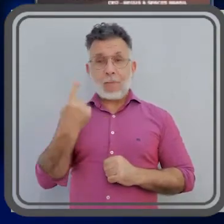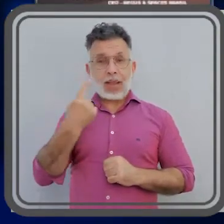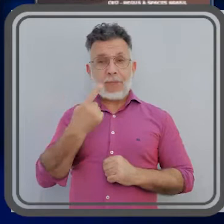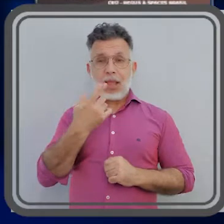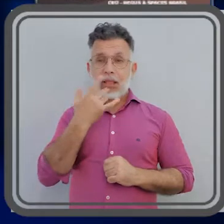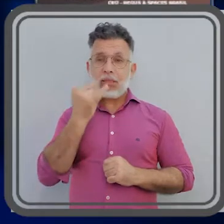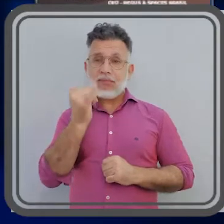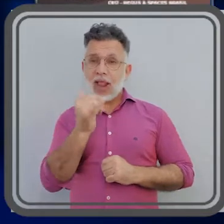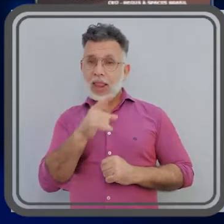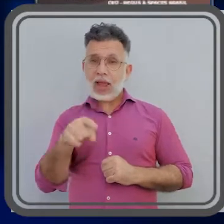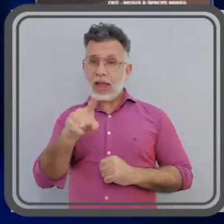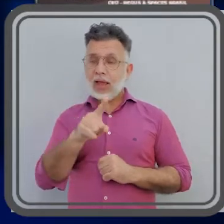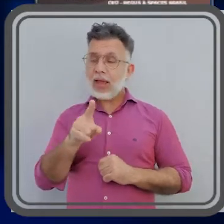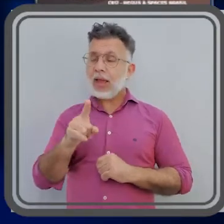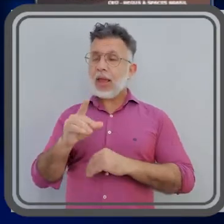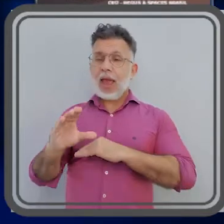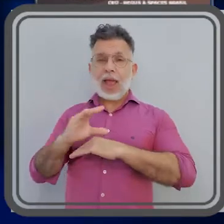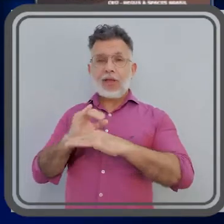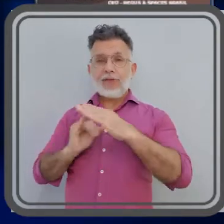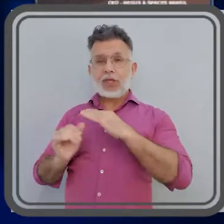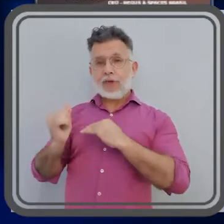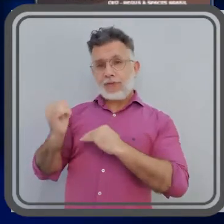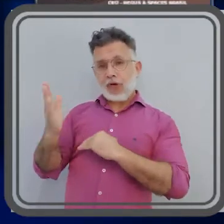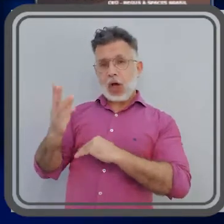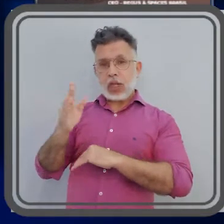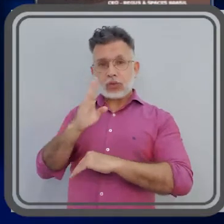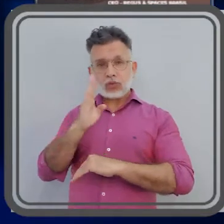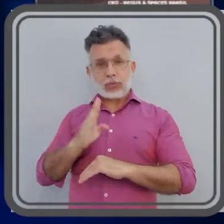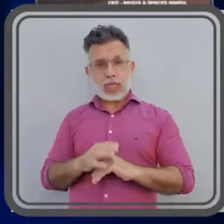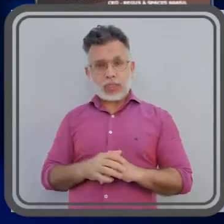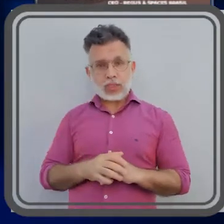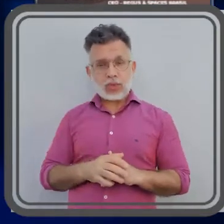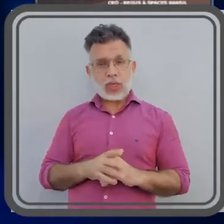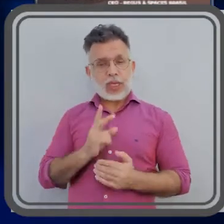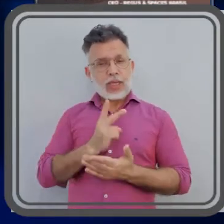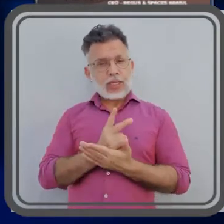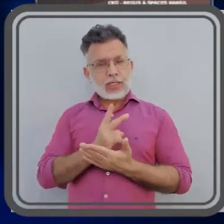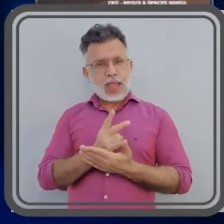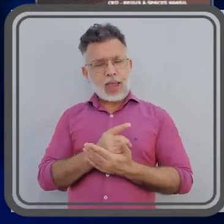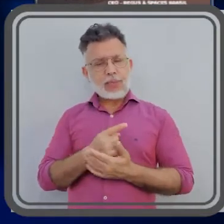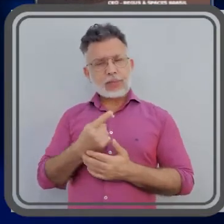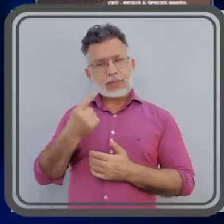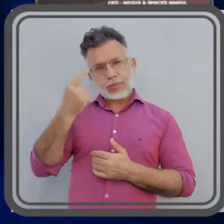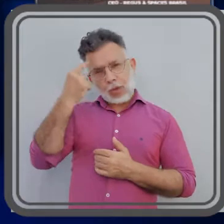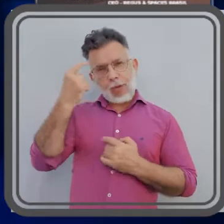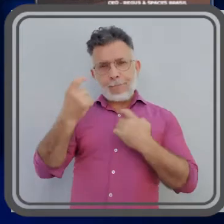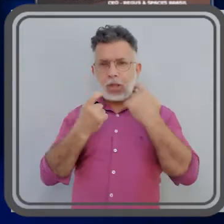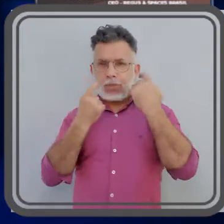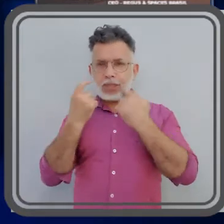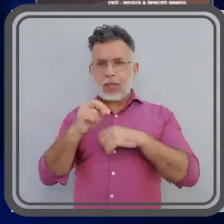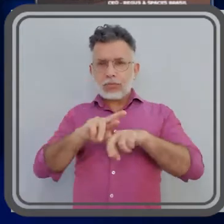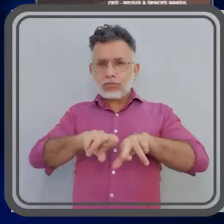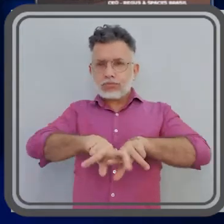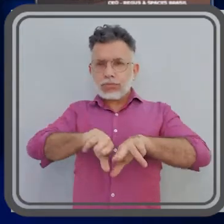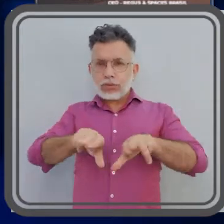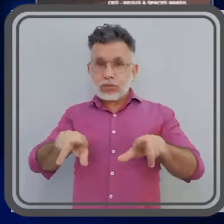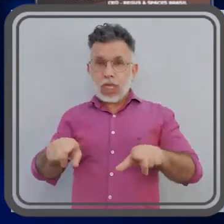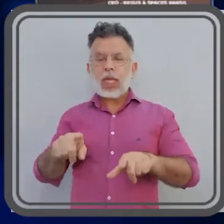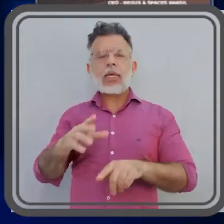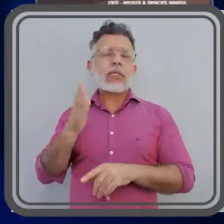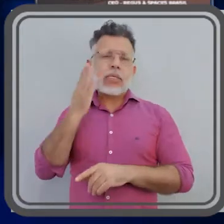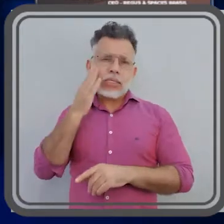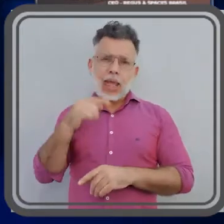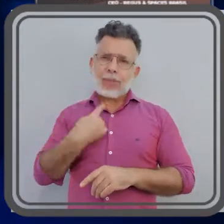investir fora e sempre com uma pegada muito de diversificação, né? A gente sabe que o nosso país